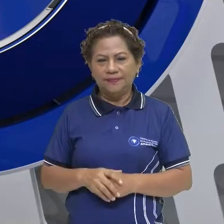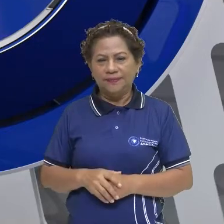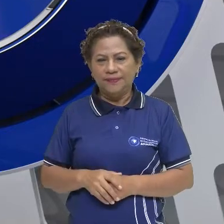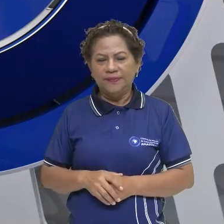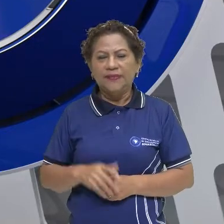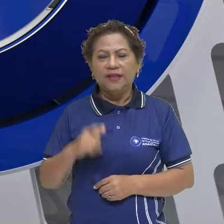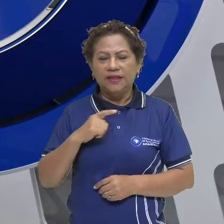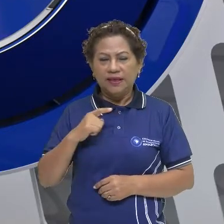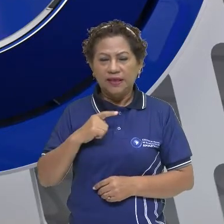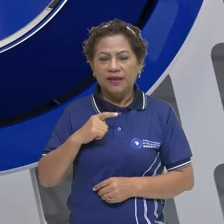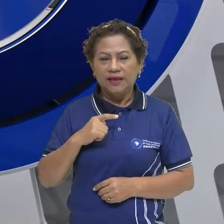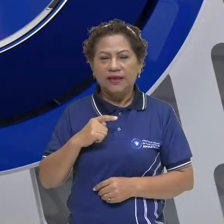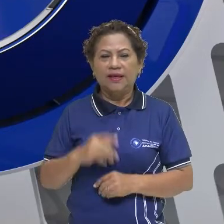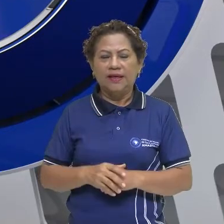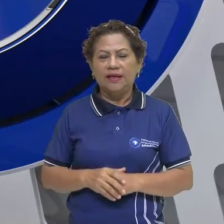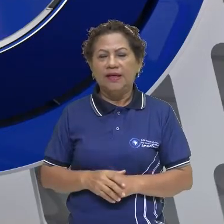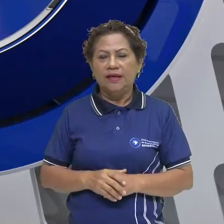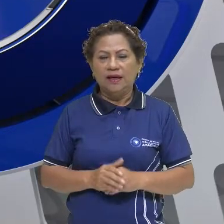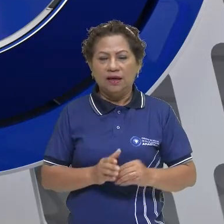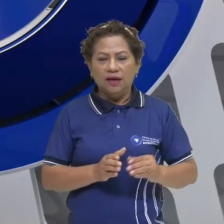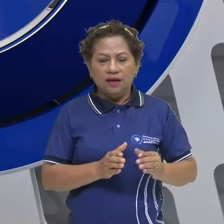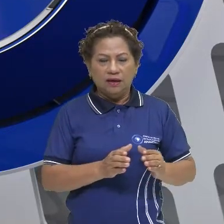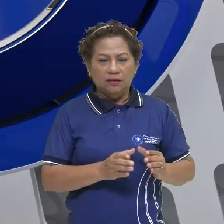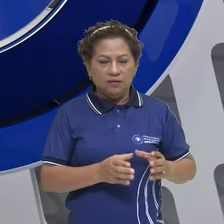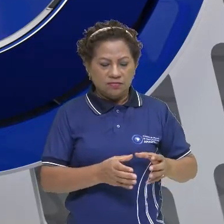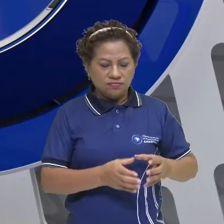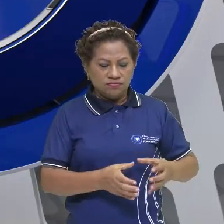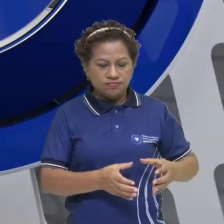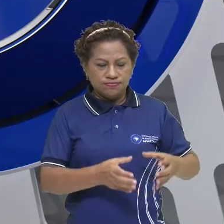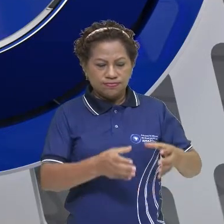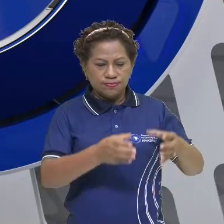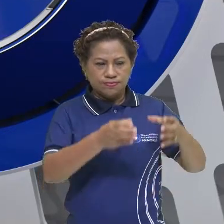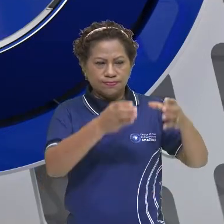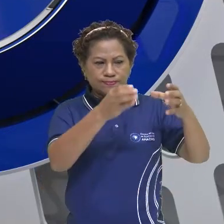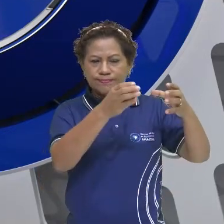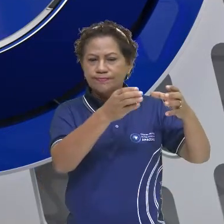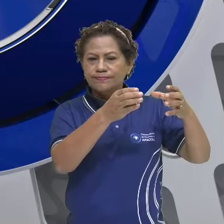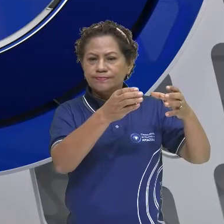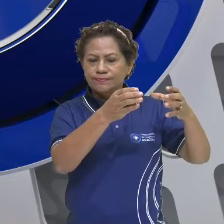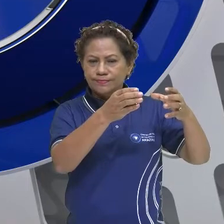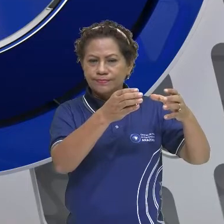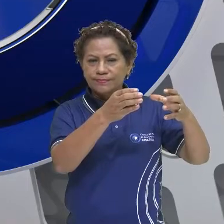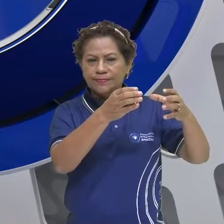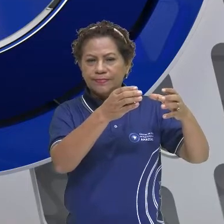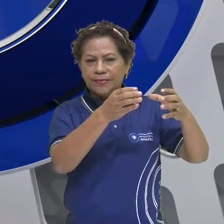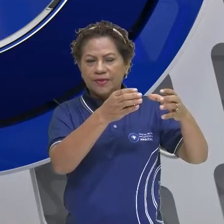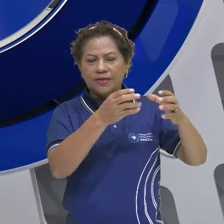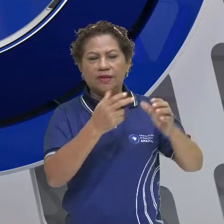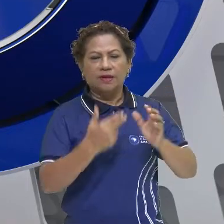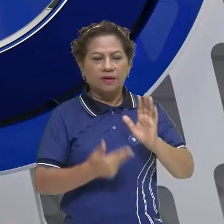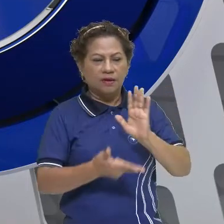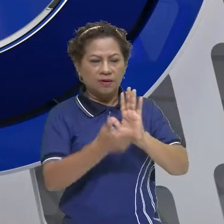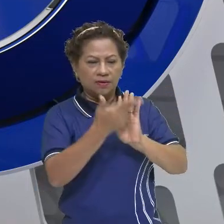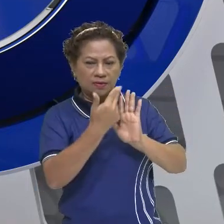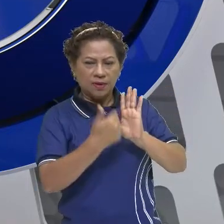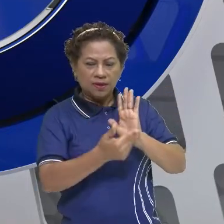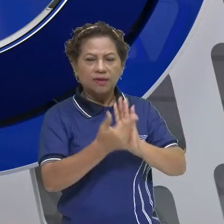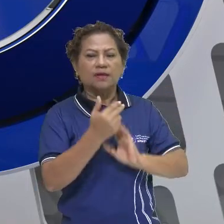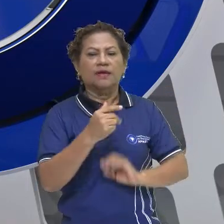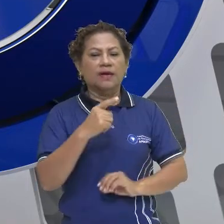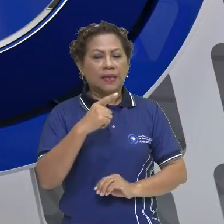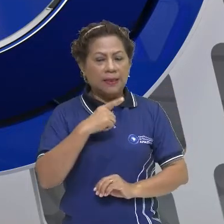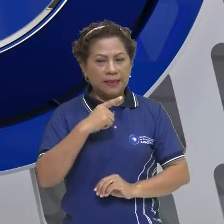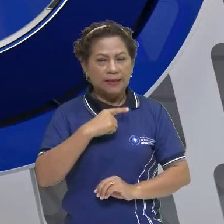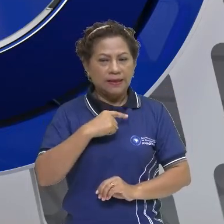enorme e um grafiteiro pintou uma mãe d'água. A representação da mãe d'água é uma imagem de uma senhora com um